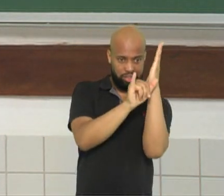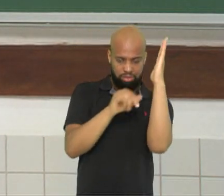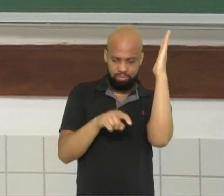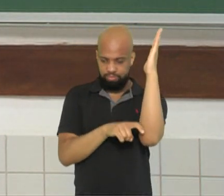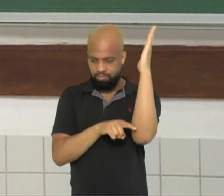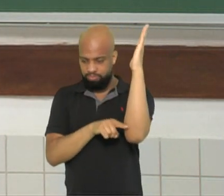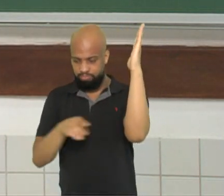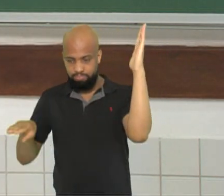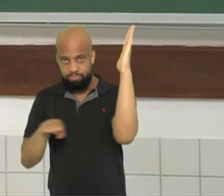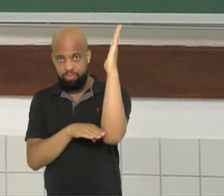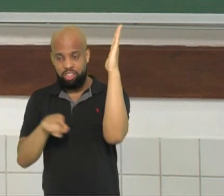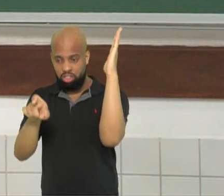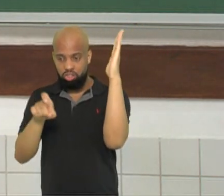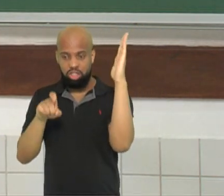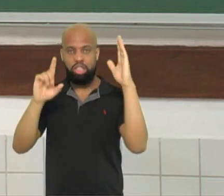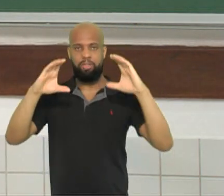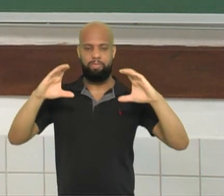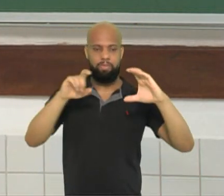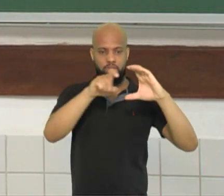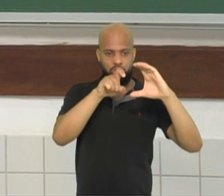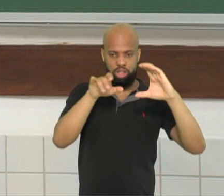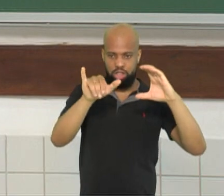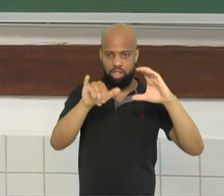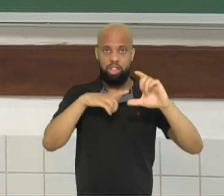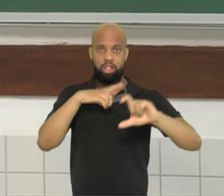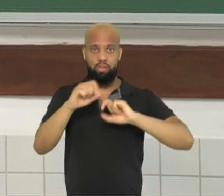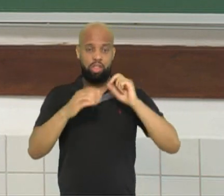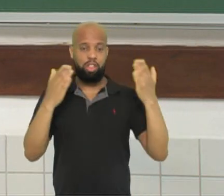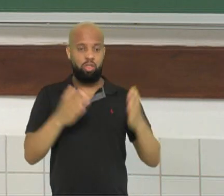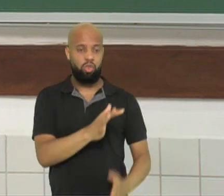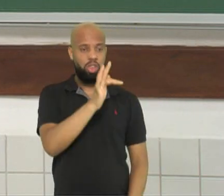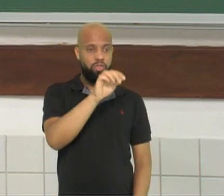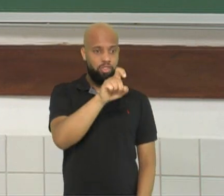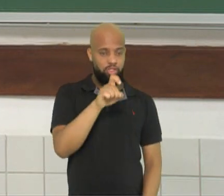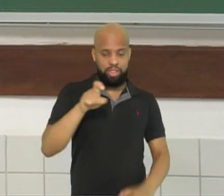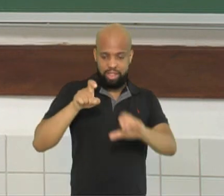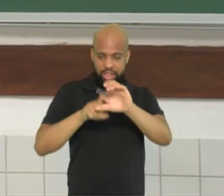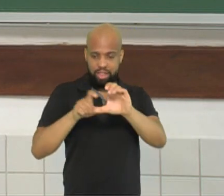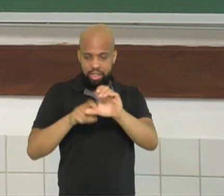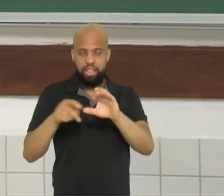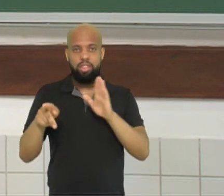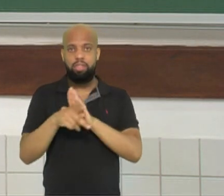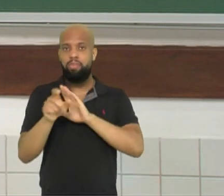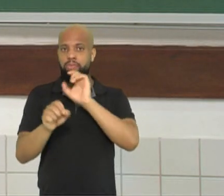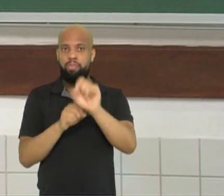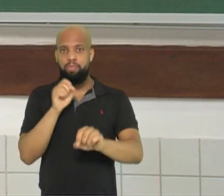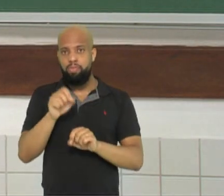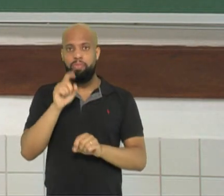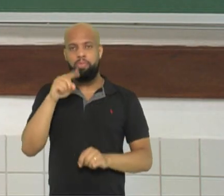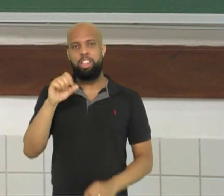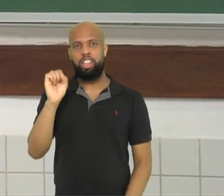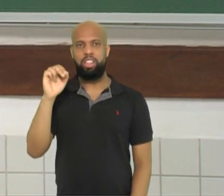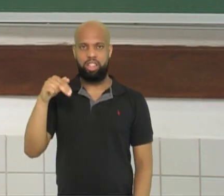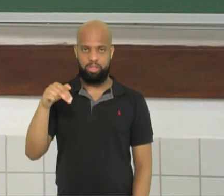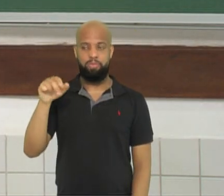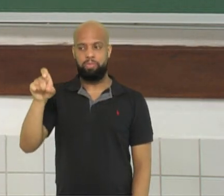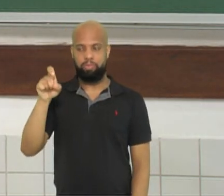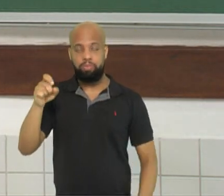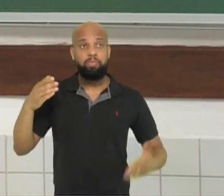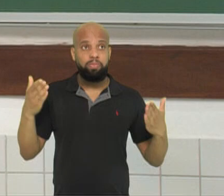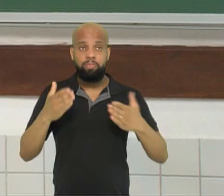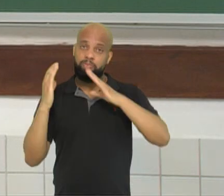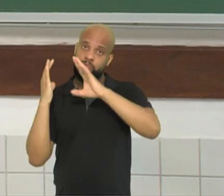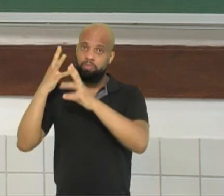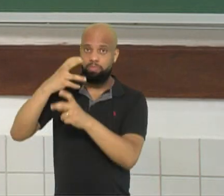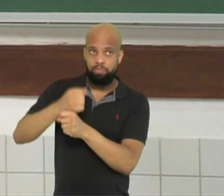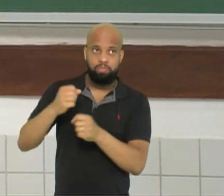x, y, estará em função de seno de x, tá? Essa é a ideia aqui do conteúdo. Bom, retomando